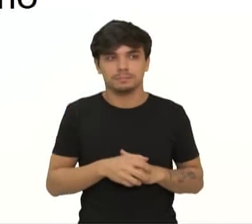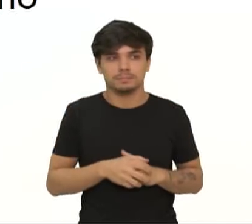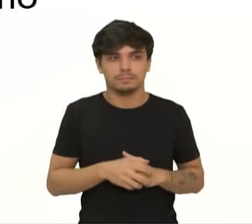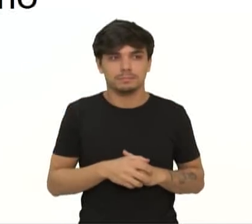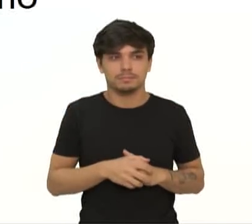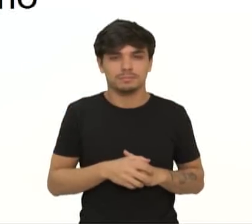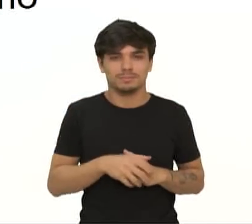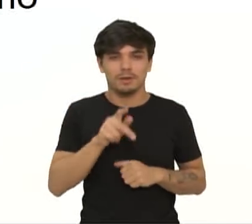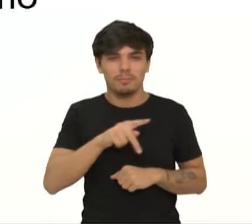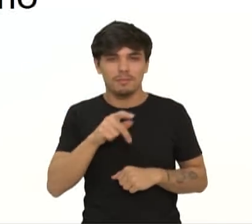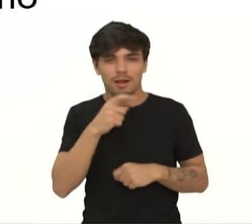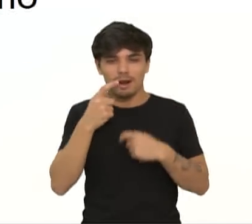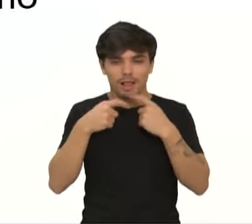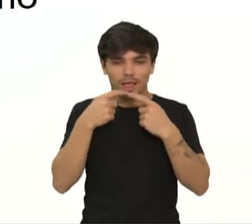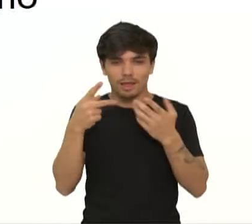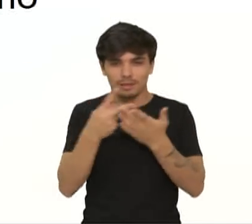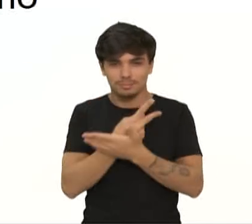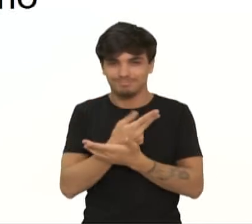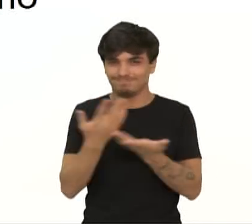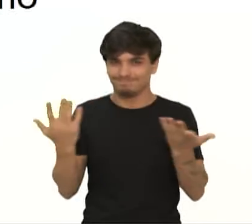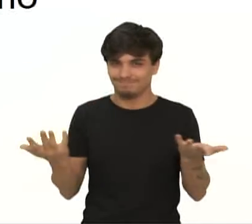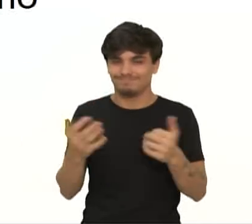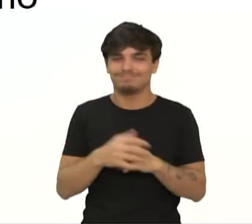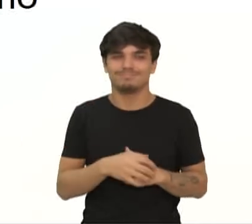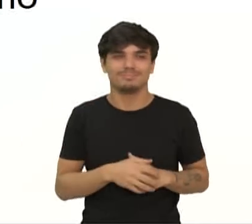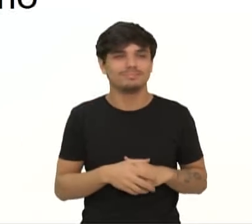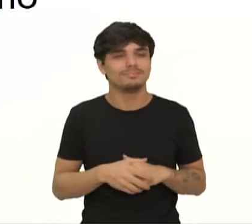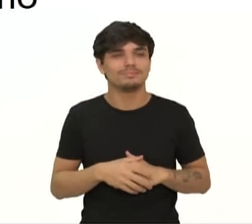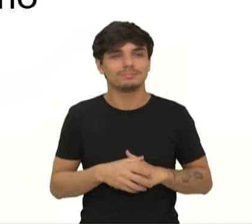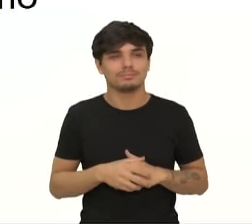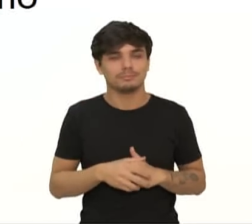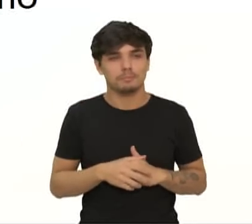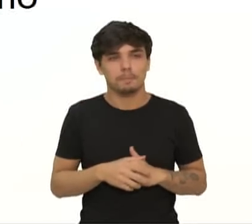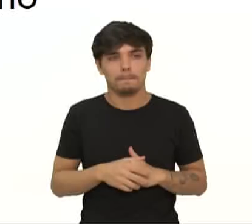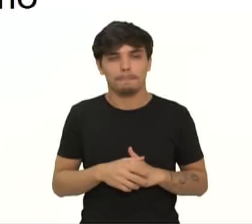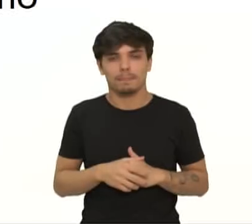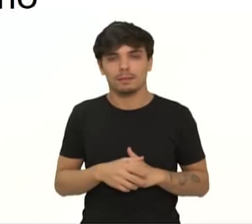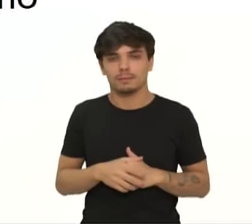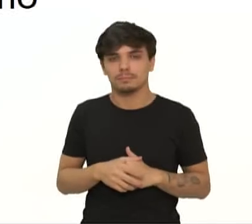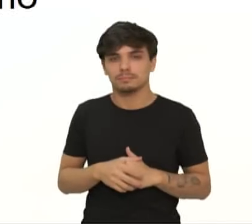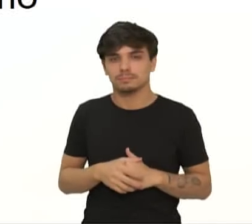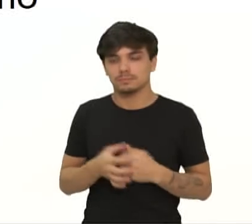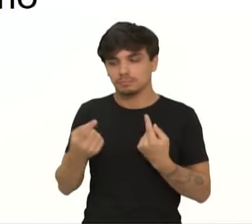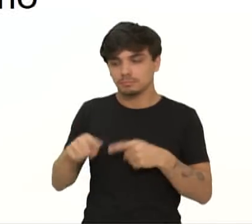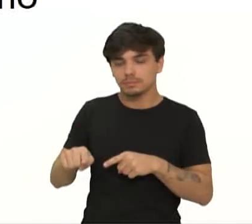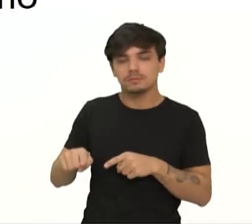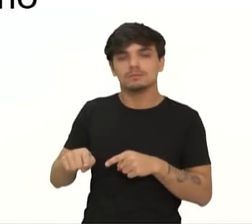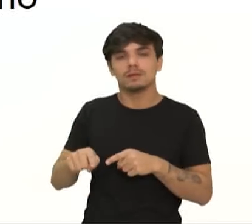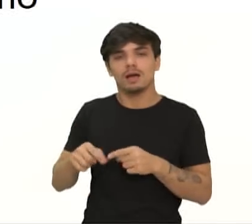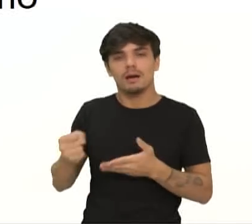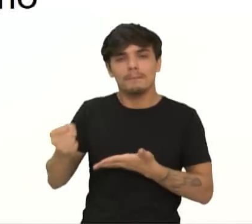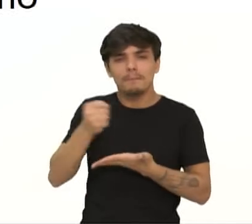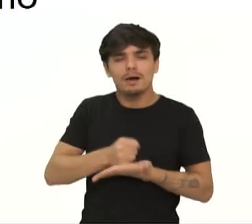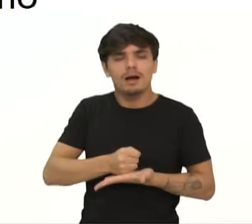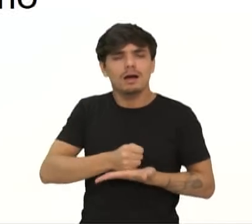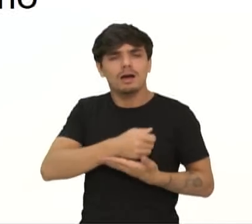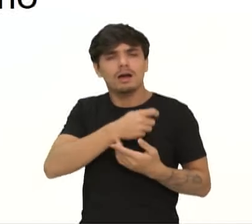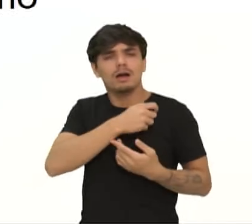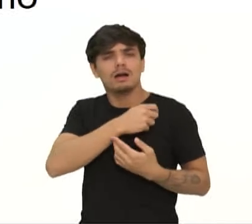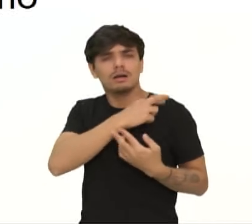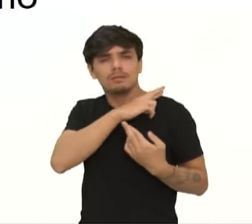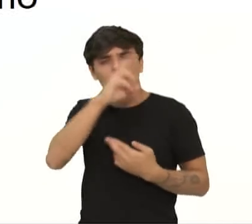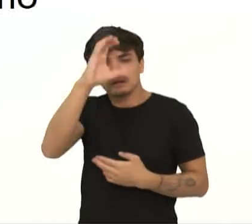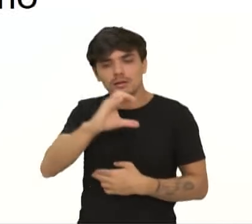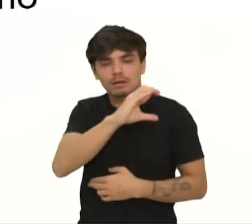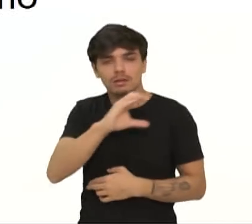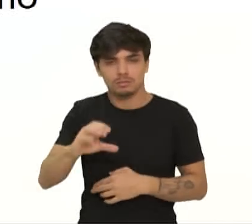Olha, a professora enrolando a língua, mas que coisa, Para derrotar o domínio católico do Sacro Império Romano